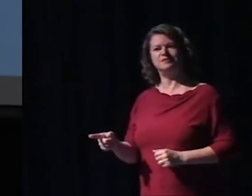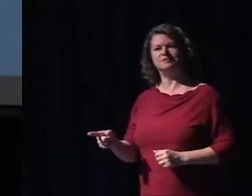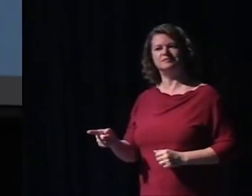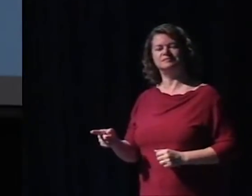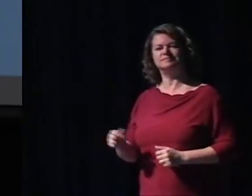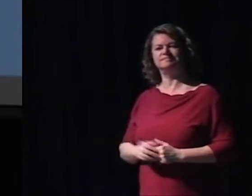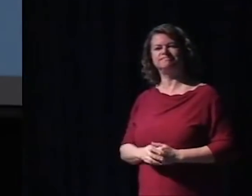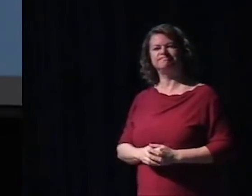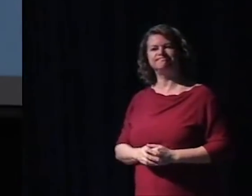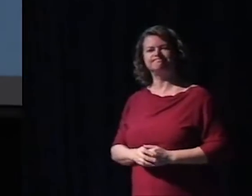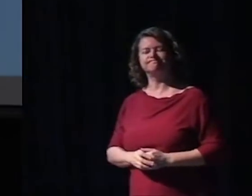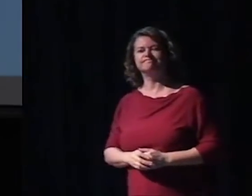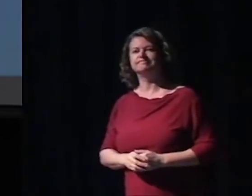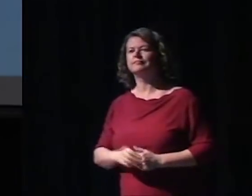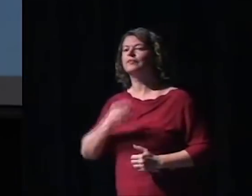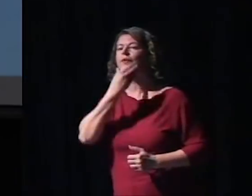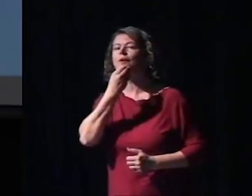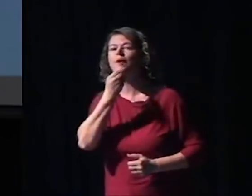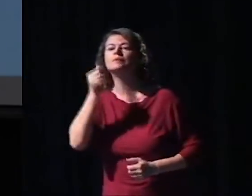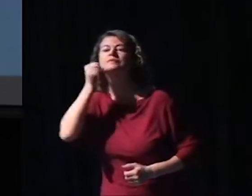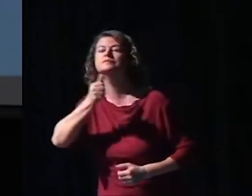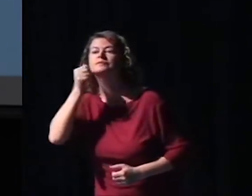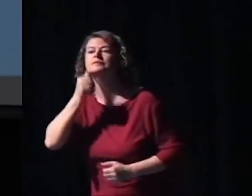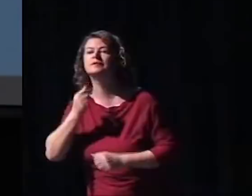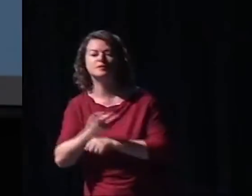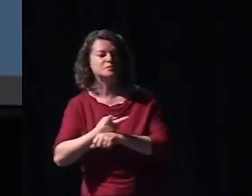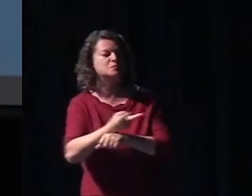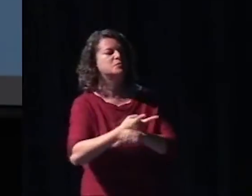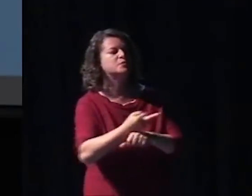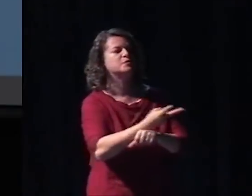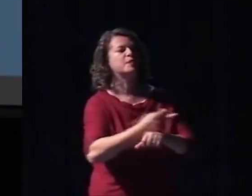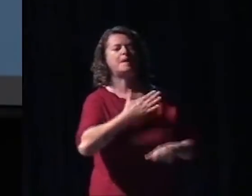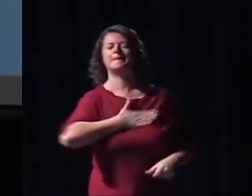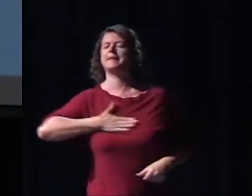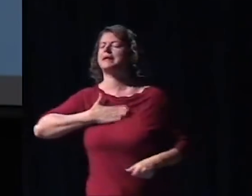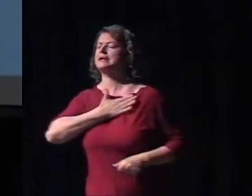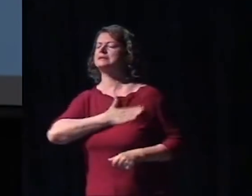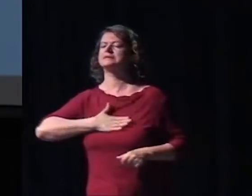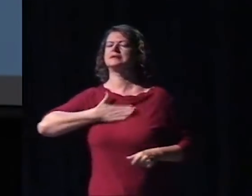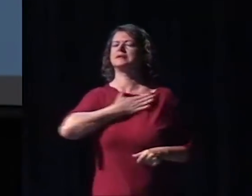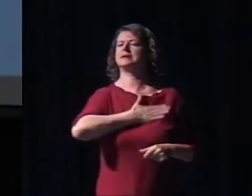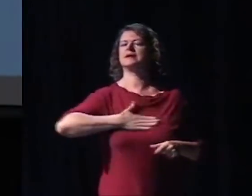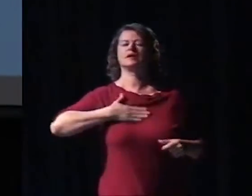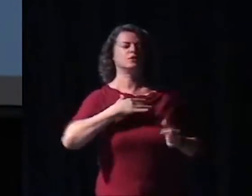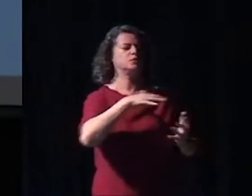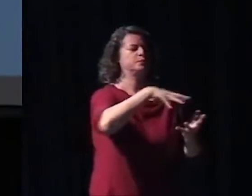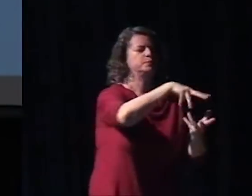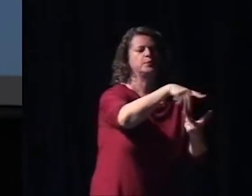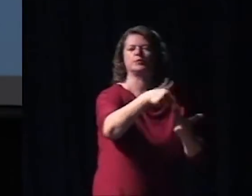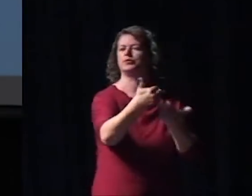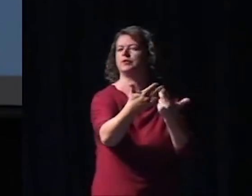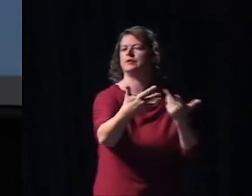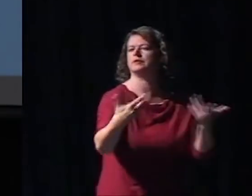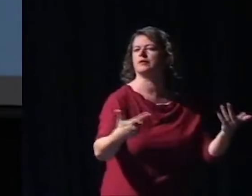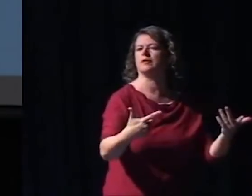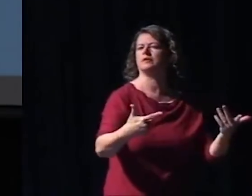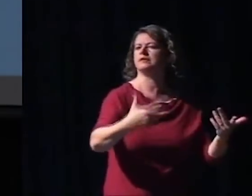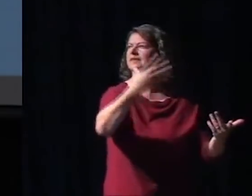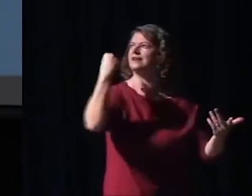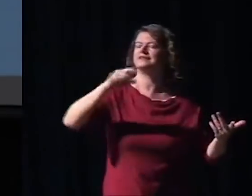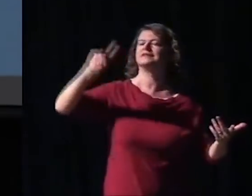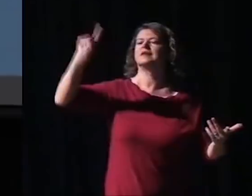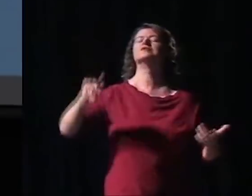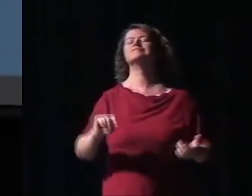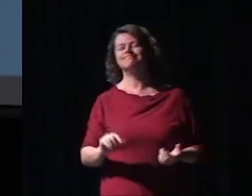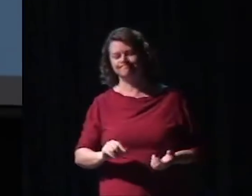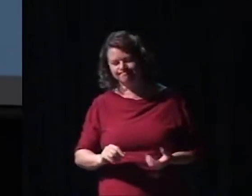buscam o prazer fora das fontes do Senhor, é isso aqui que acontece. Aliás,